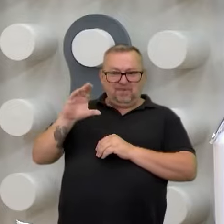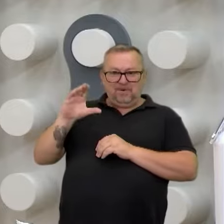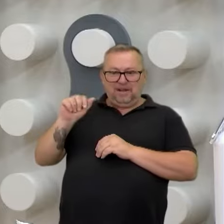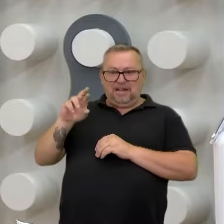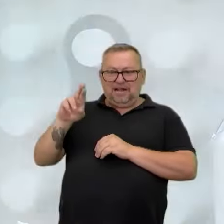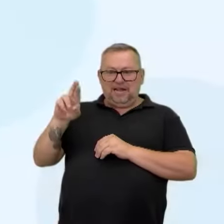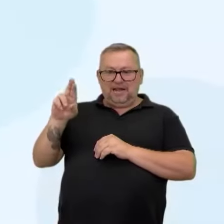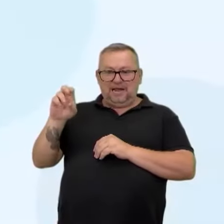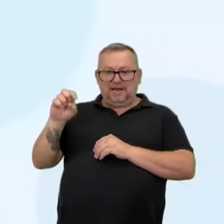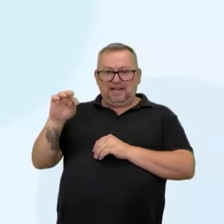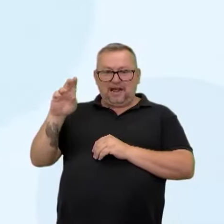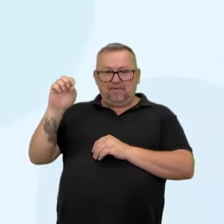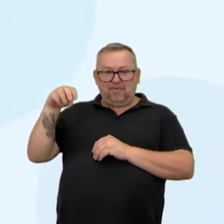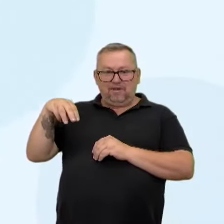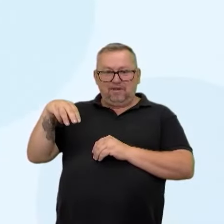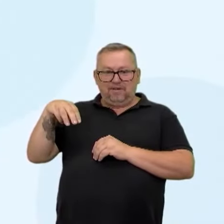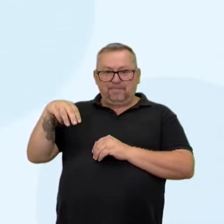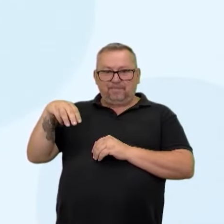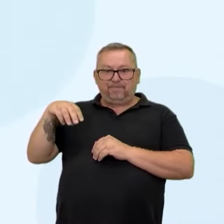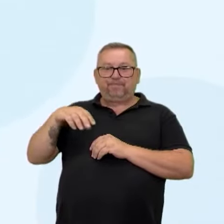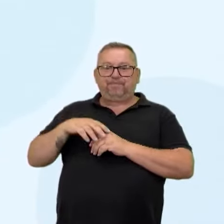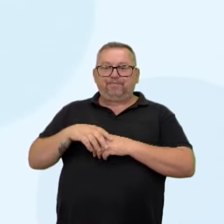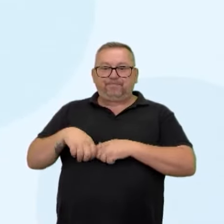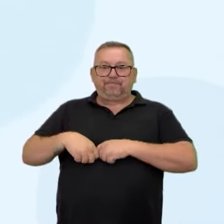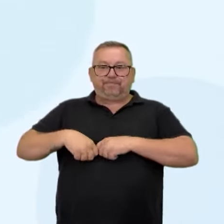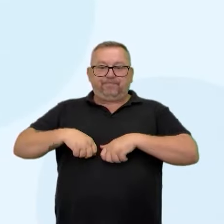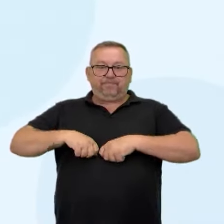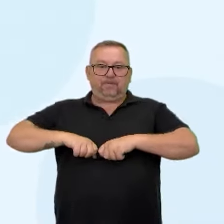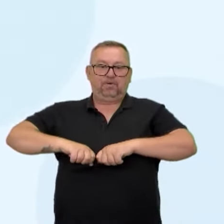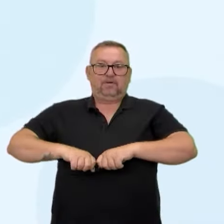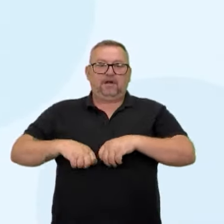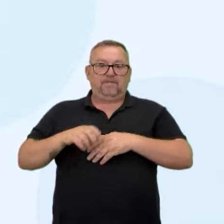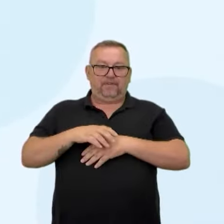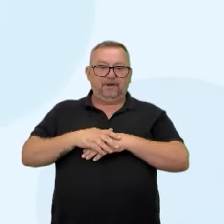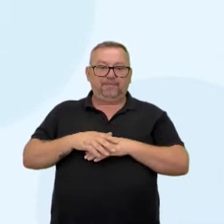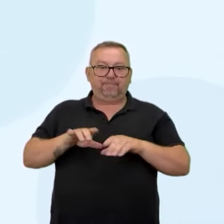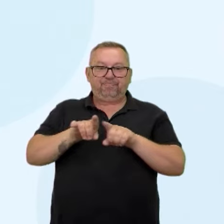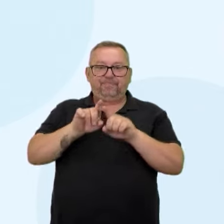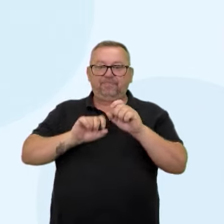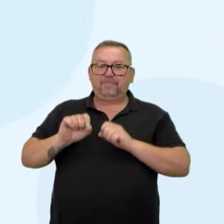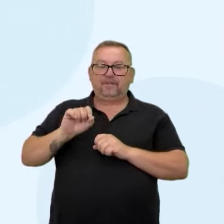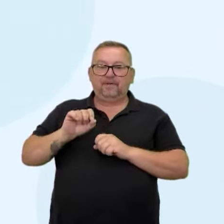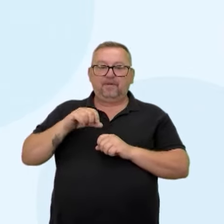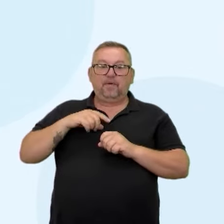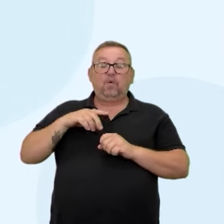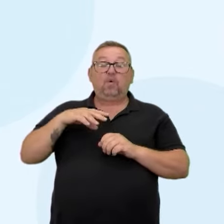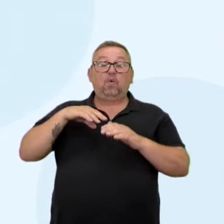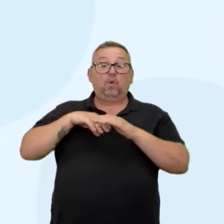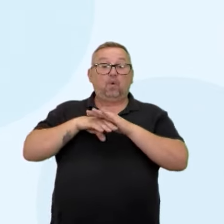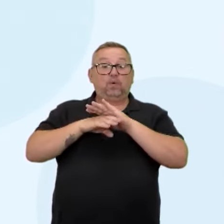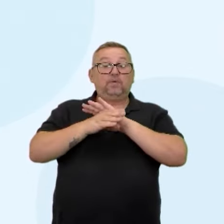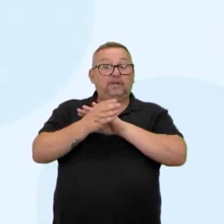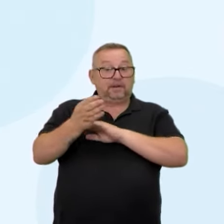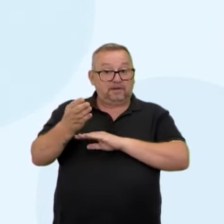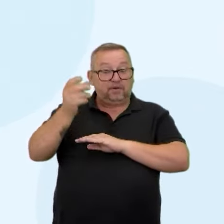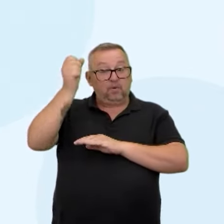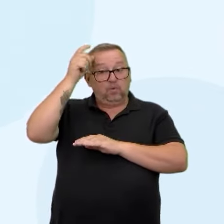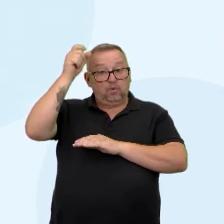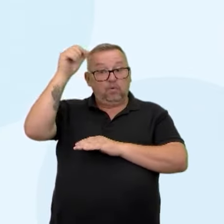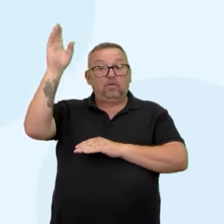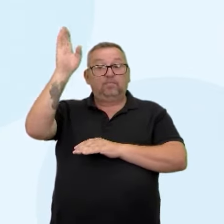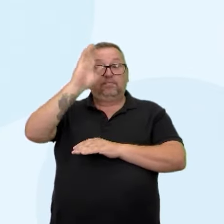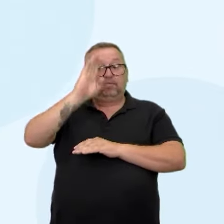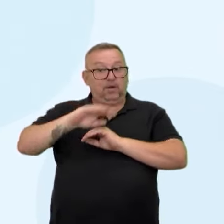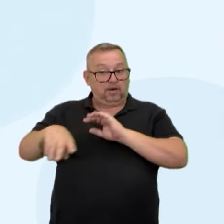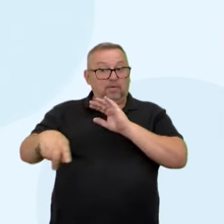tela aí para vocês, vamos lá. O que seria essa, o que é, na verdade, né? A carretagem, que também é conhecida como carretada. É uma